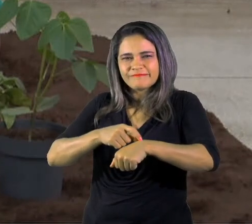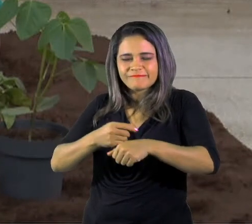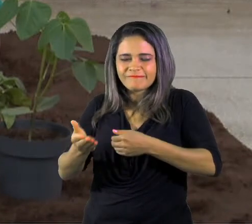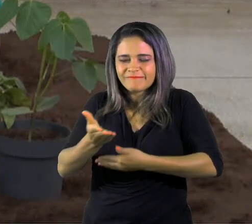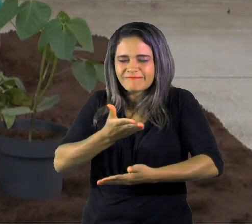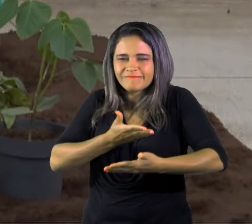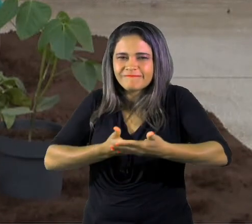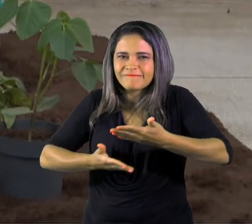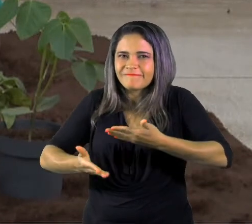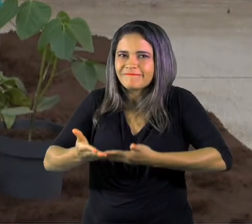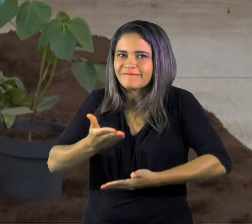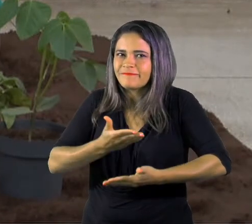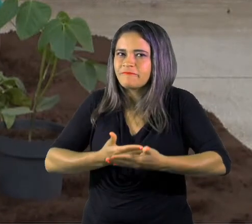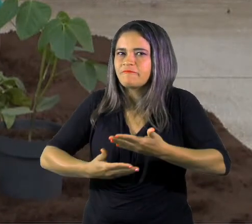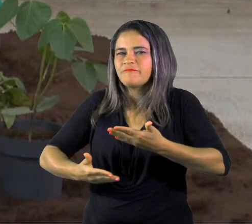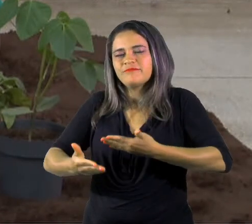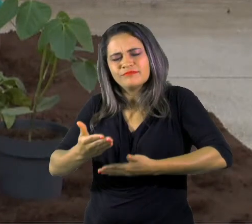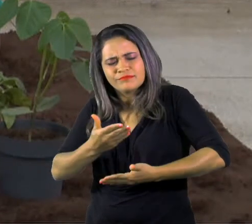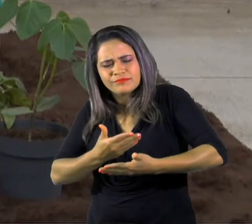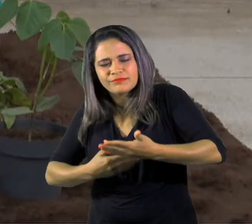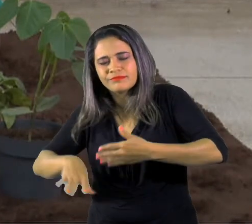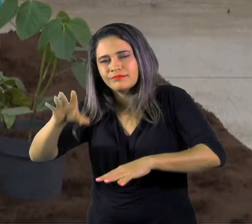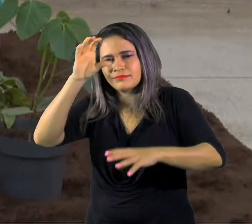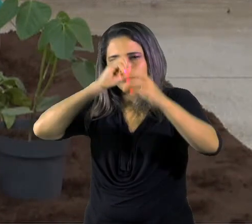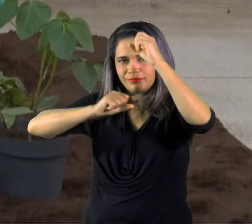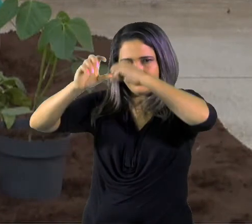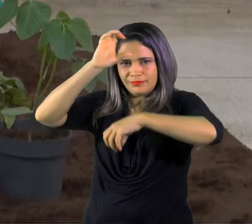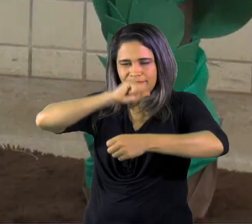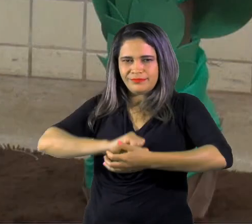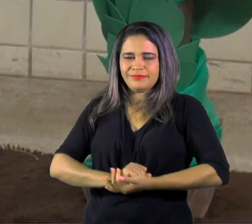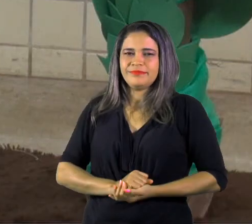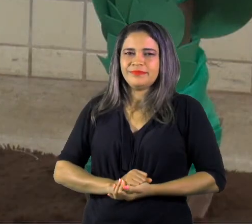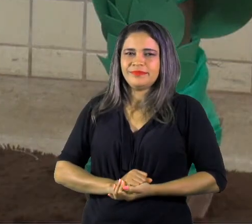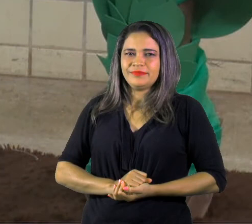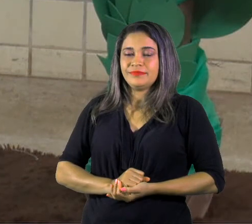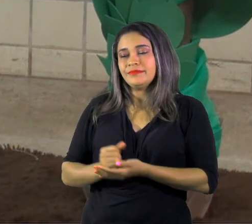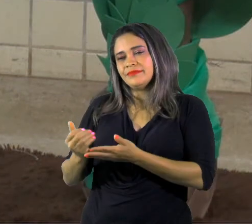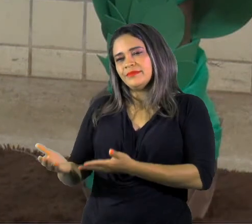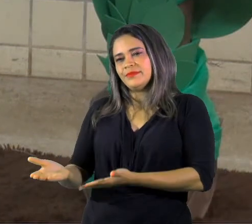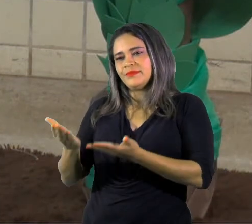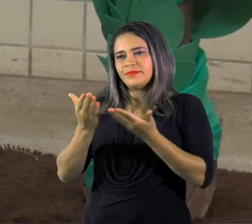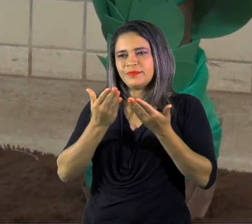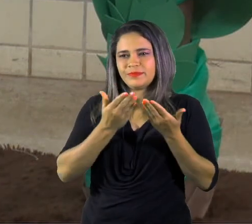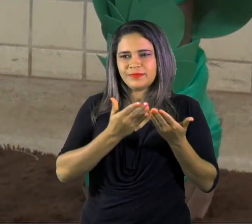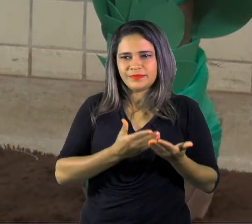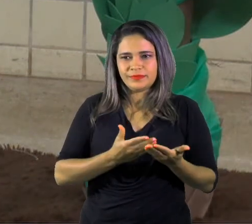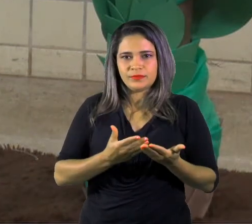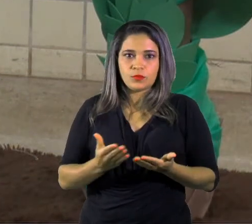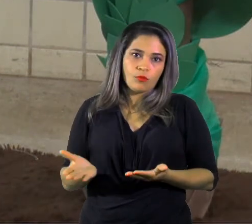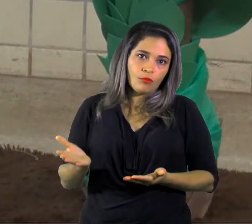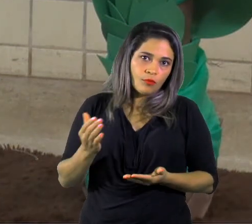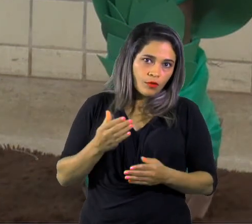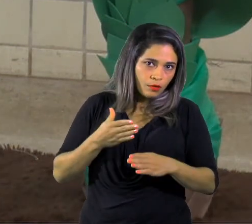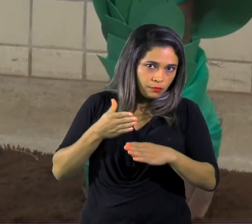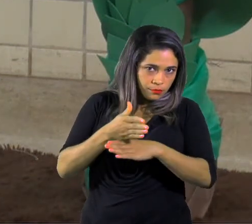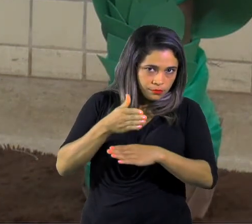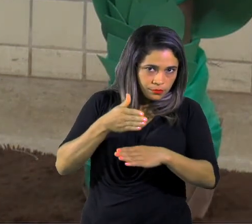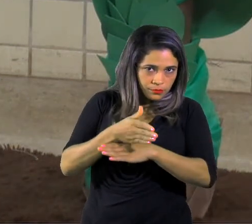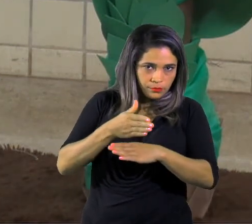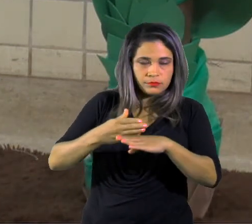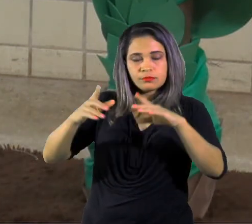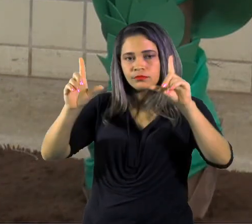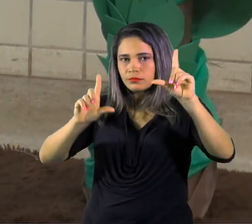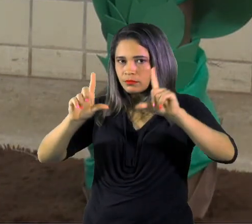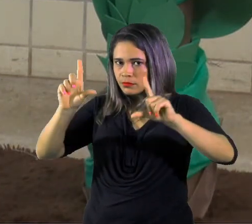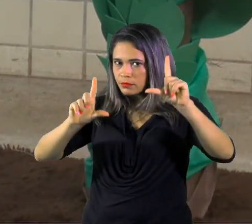interação e muito convívio, muita aprendizagem. Nós convidamos que continuem nos acompanhando aqui na TV